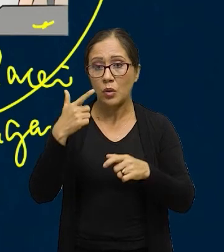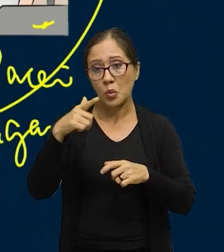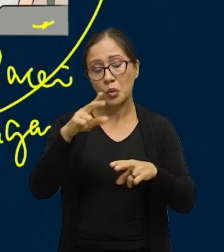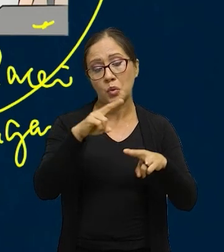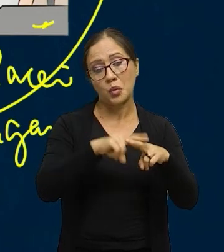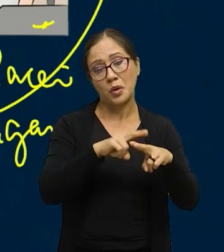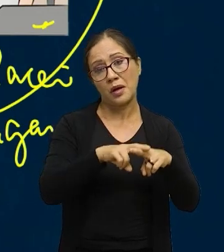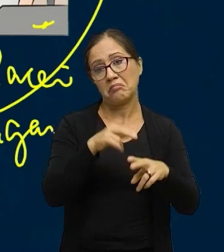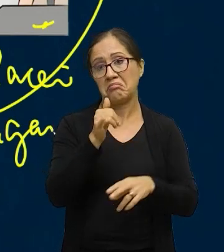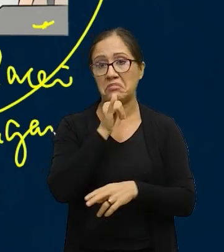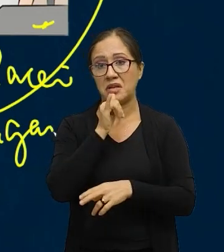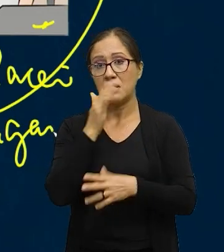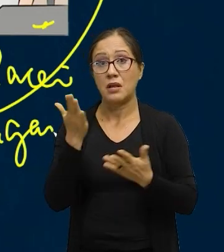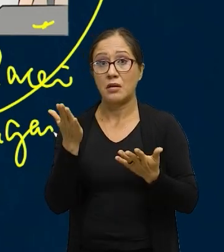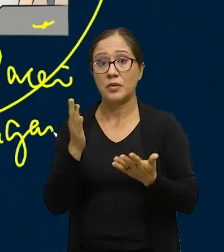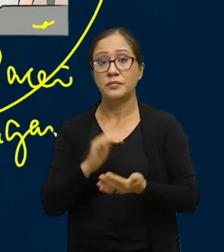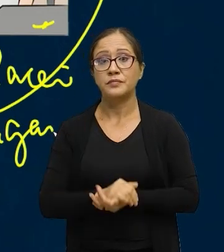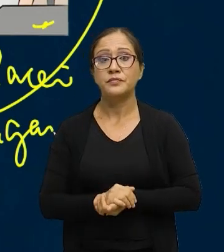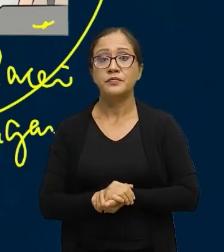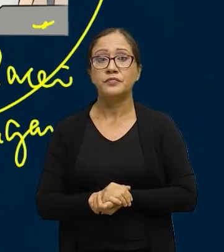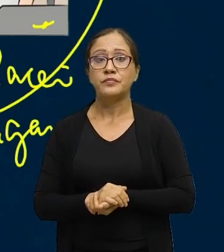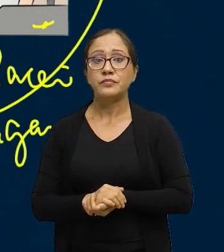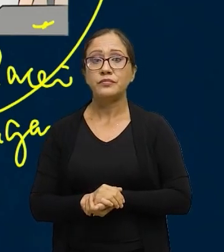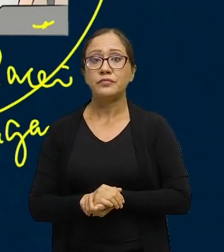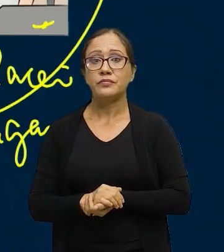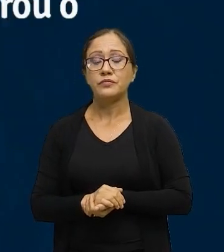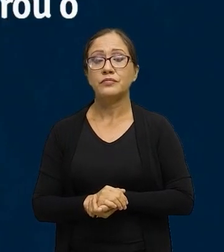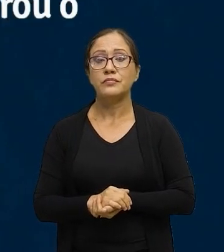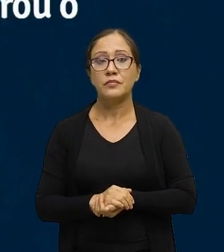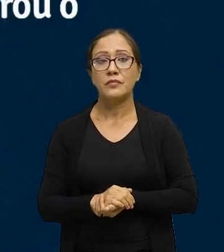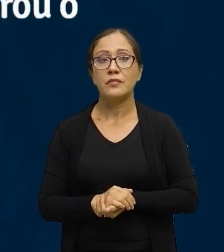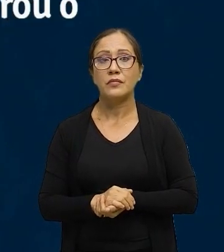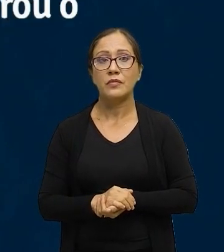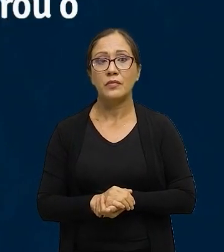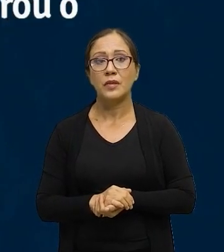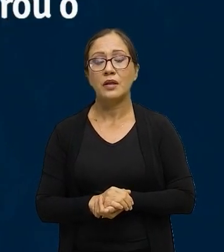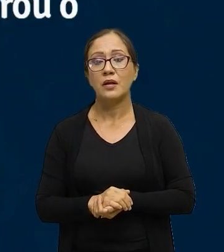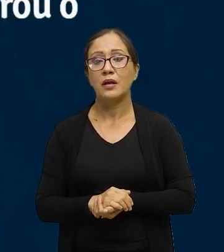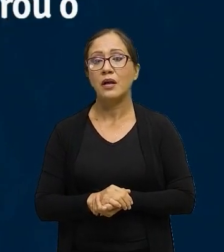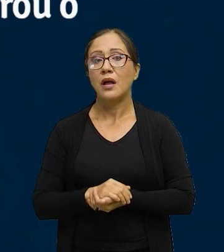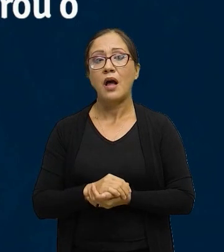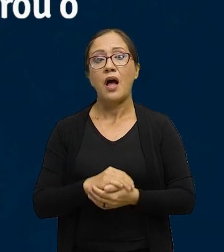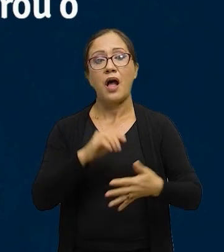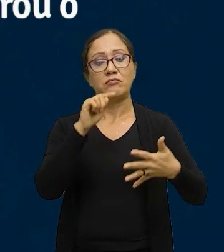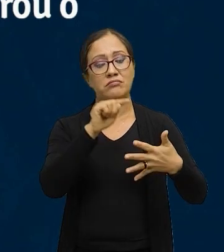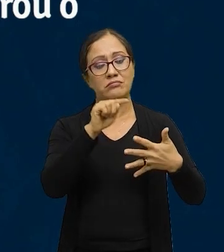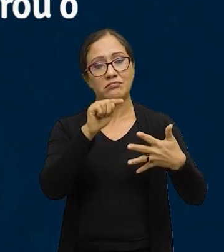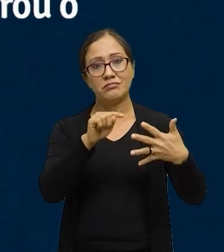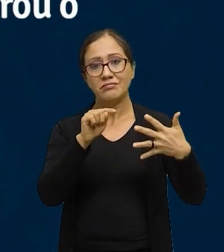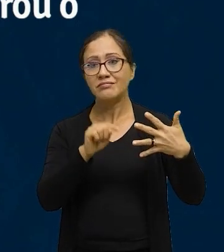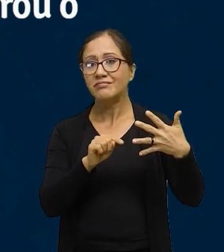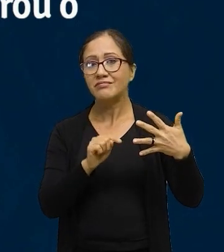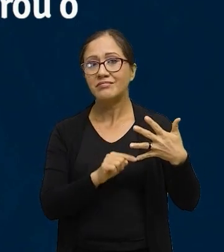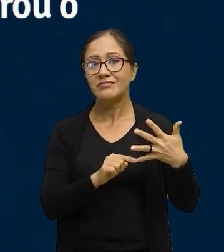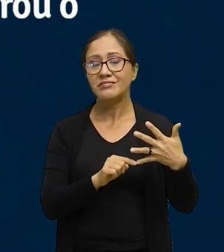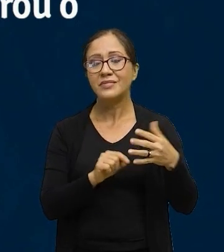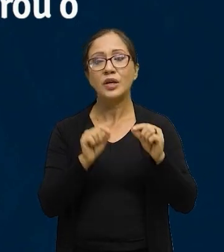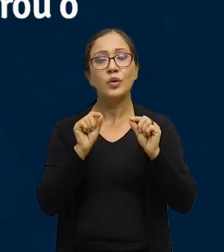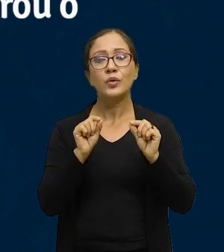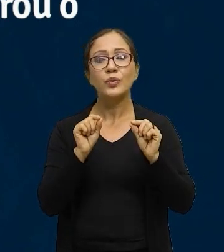carteira, por exemplo. Vamos ver aqui, que eu já fiz a leitura toda. O que é que pede no comando da questão?